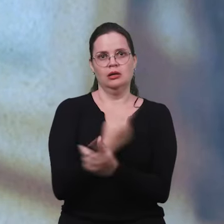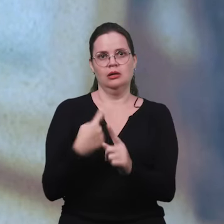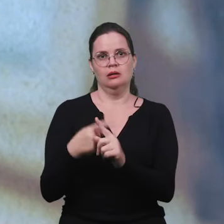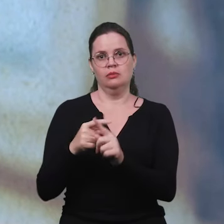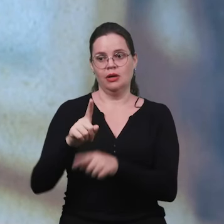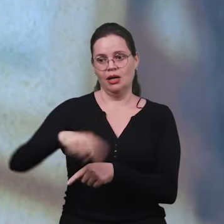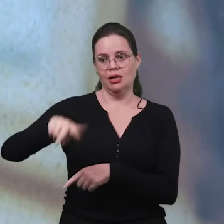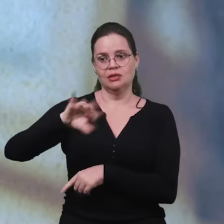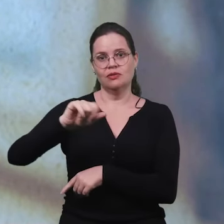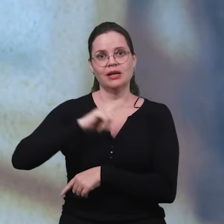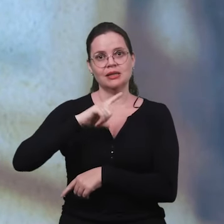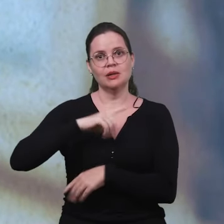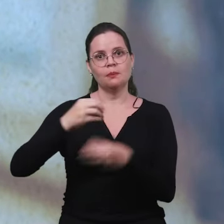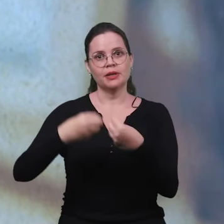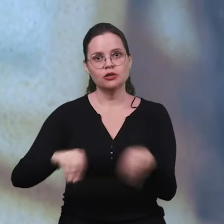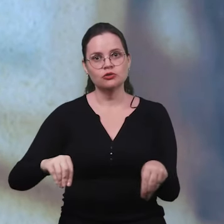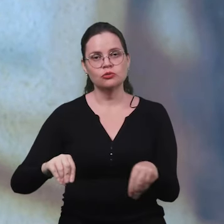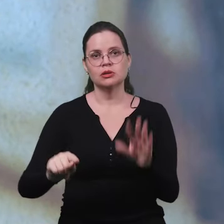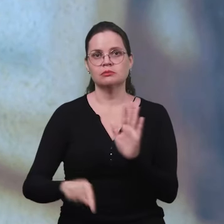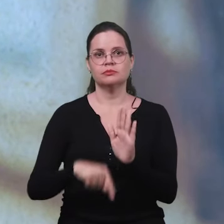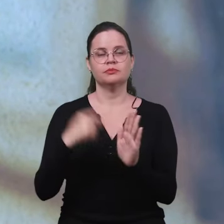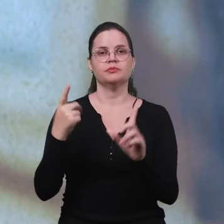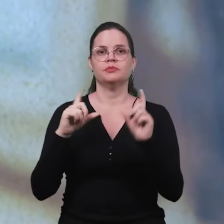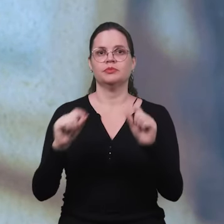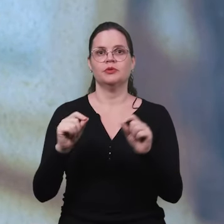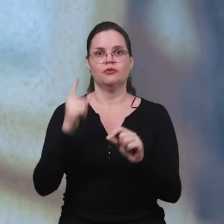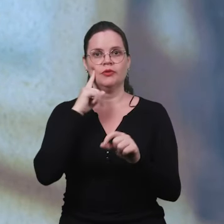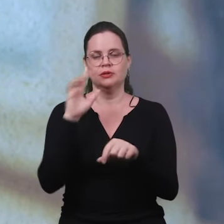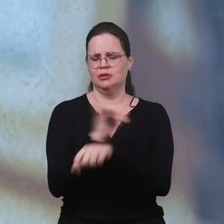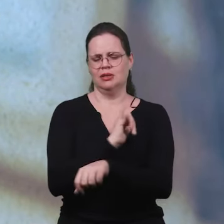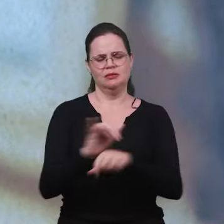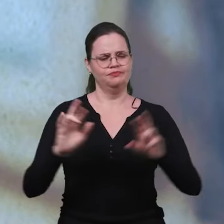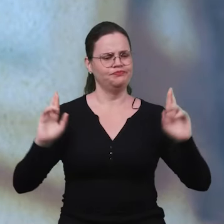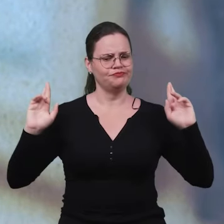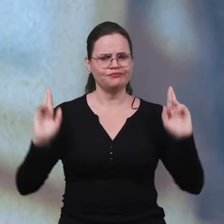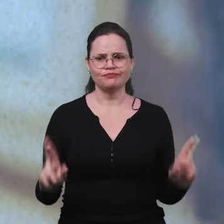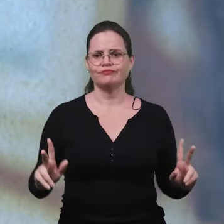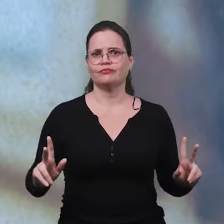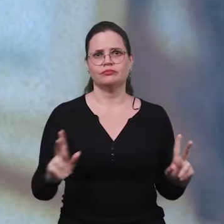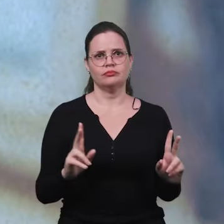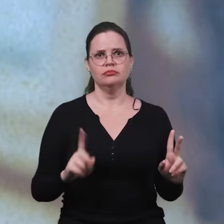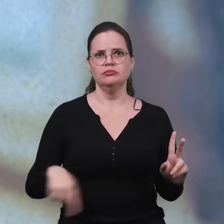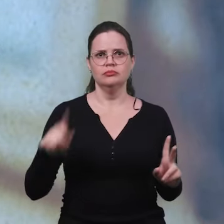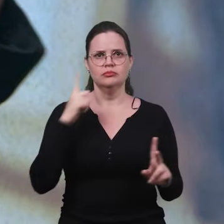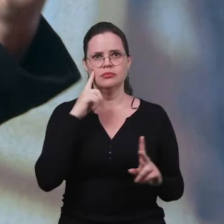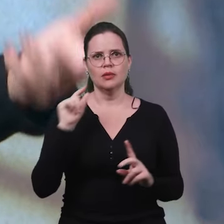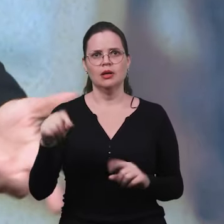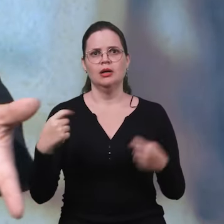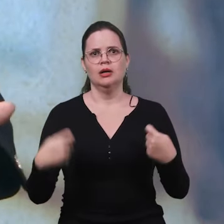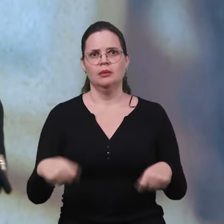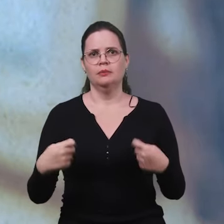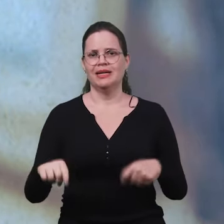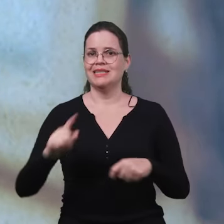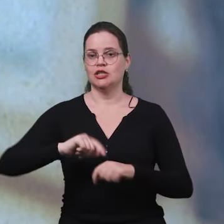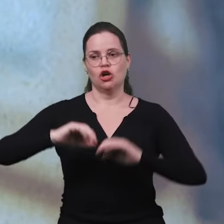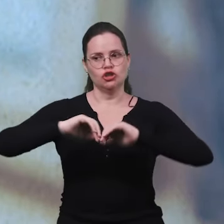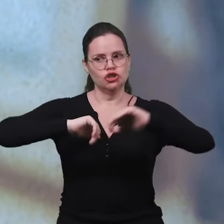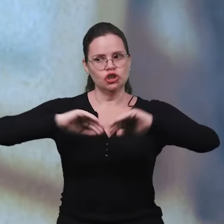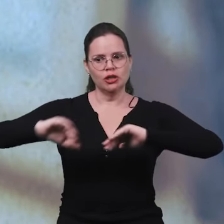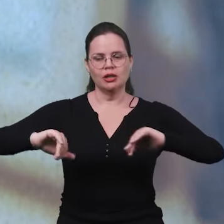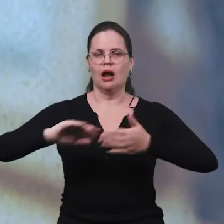ter um grande prejuízo. Sim. Eles precisavam... Foram estratégias totalmente diferentes que nós adotamos ali. Fizemos desmembramento de